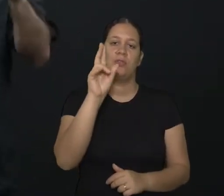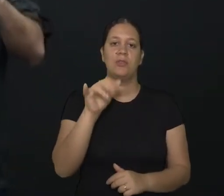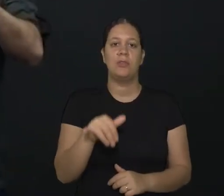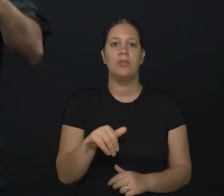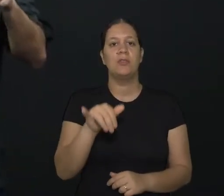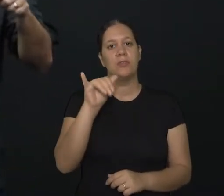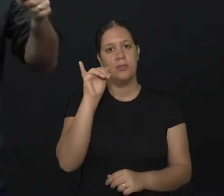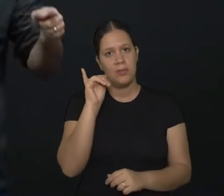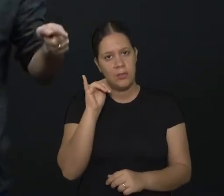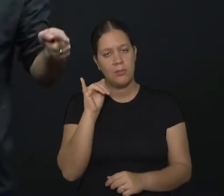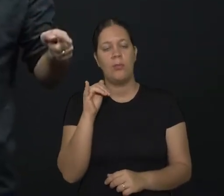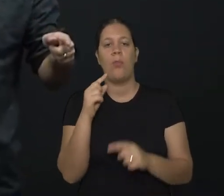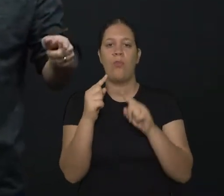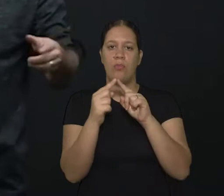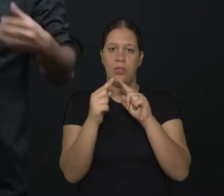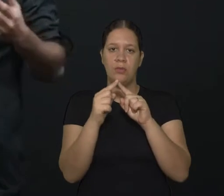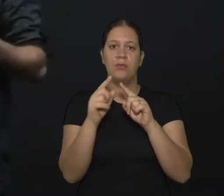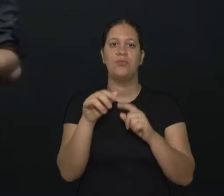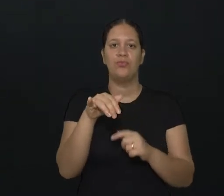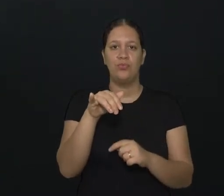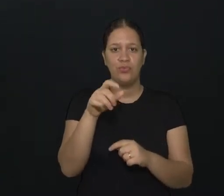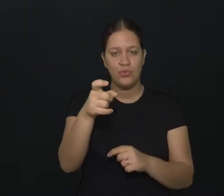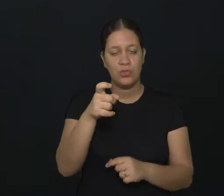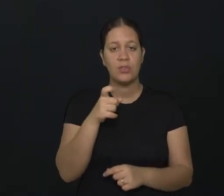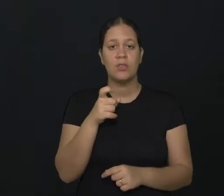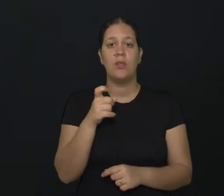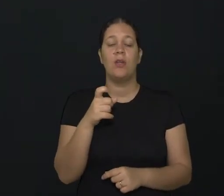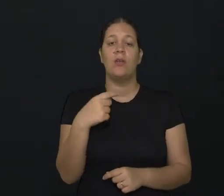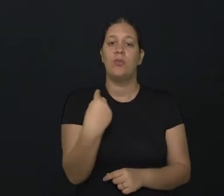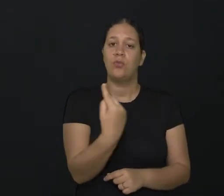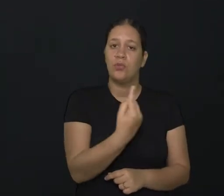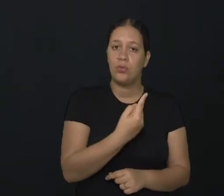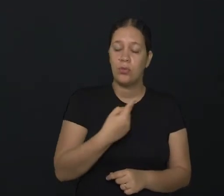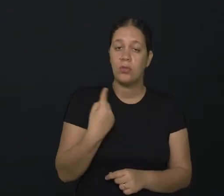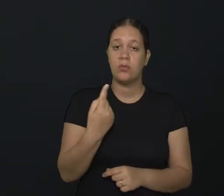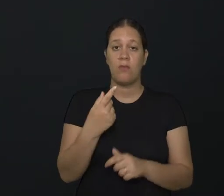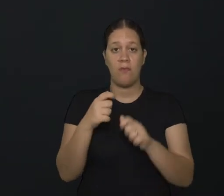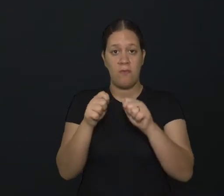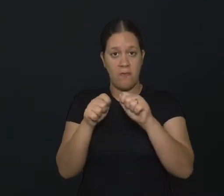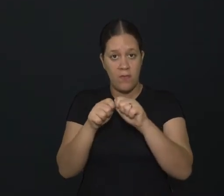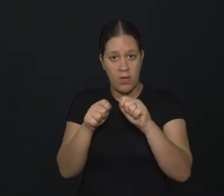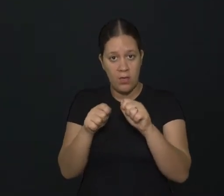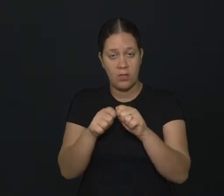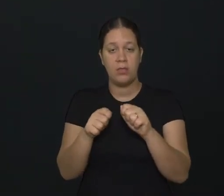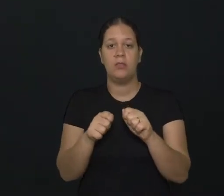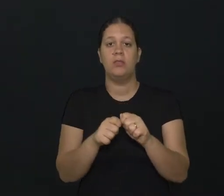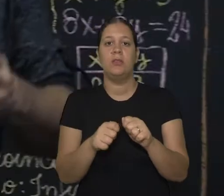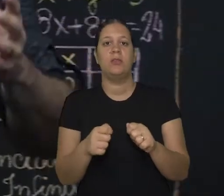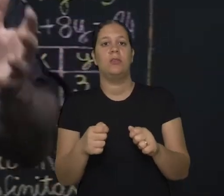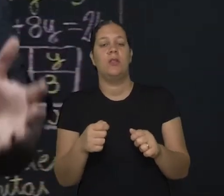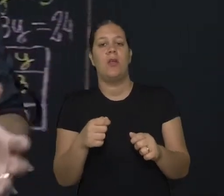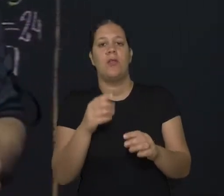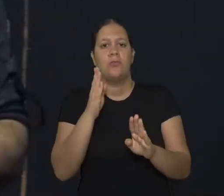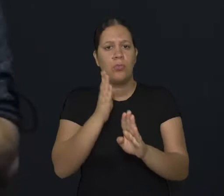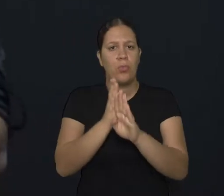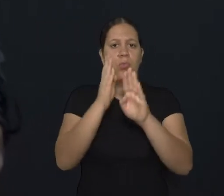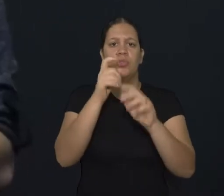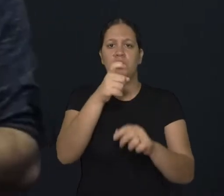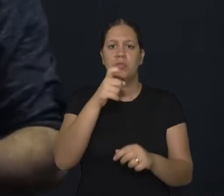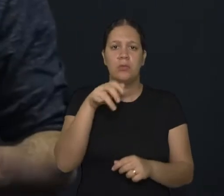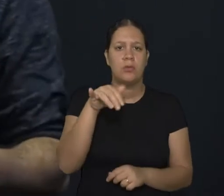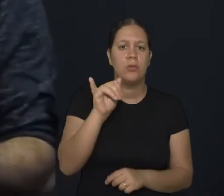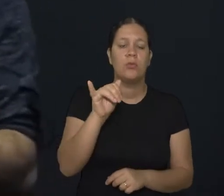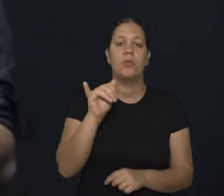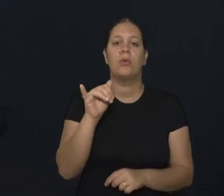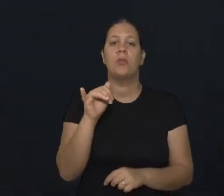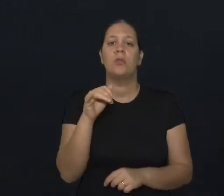que é correspondente a esse x. Até porque, quando a gente faz essa correspondência entre x e entre y,